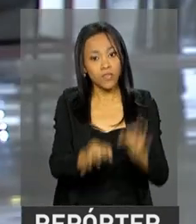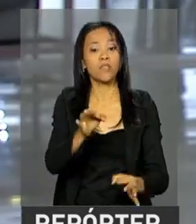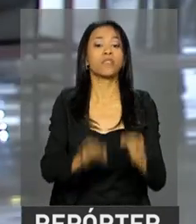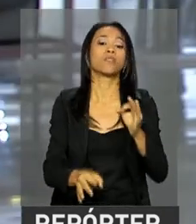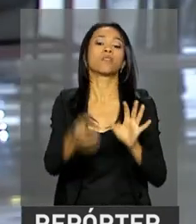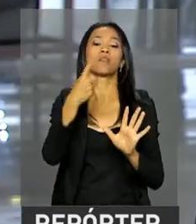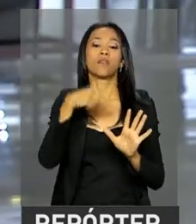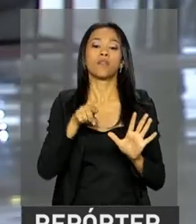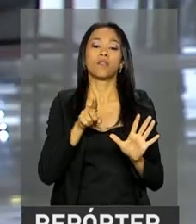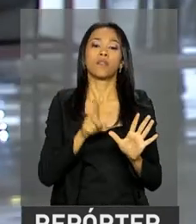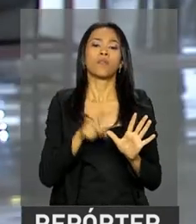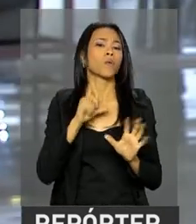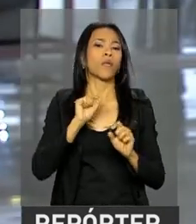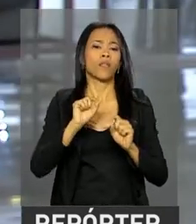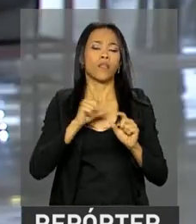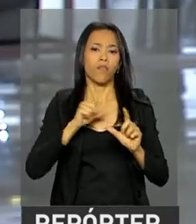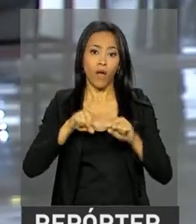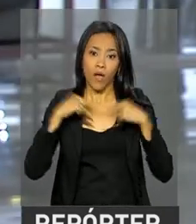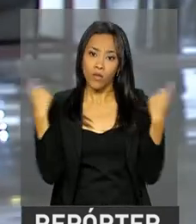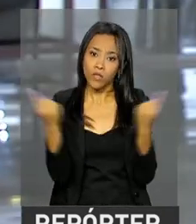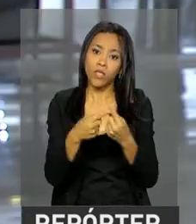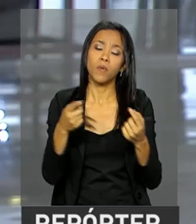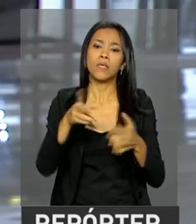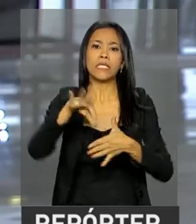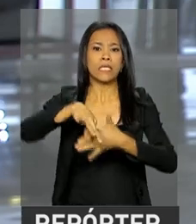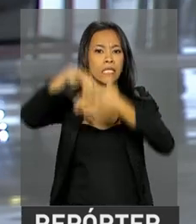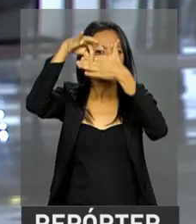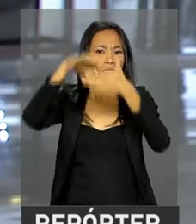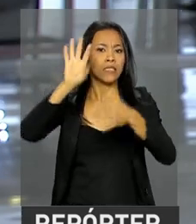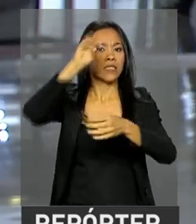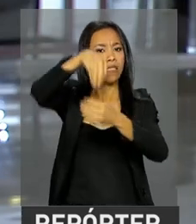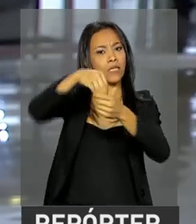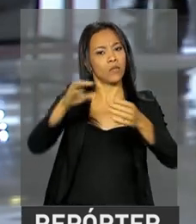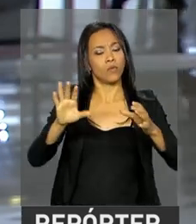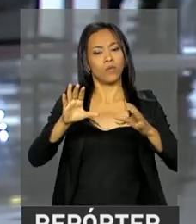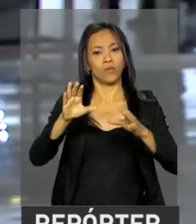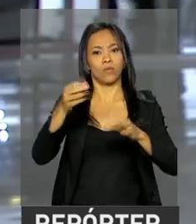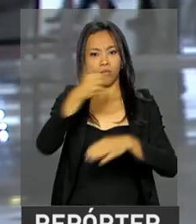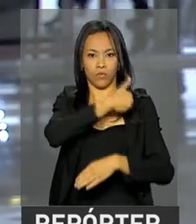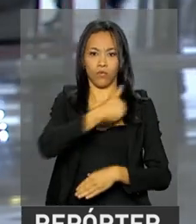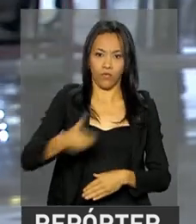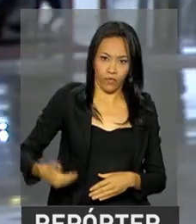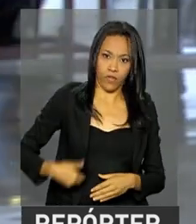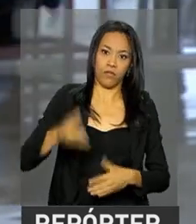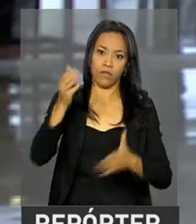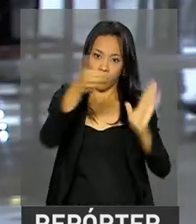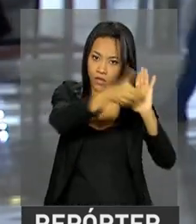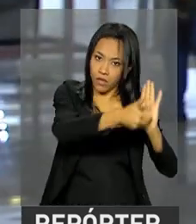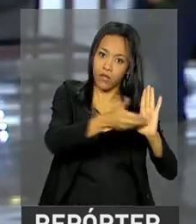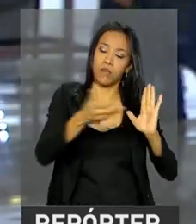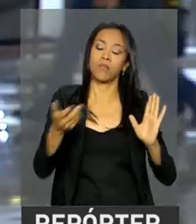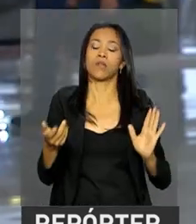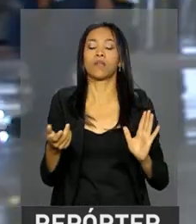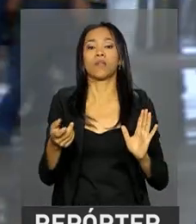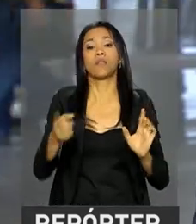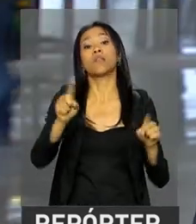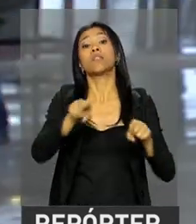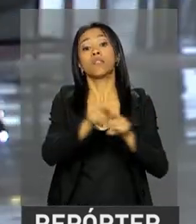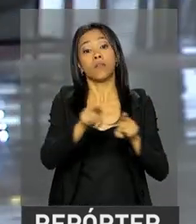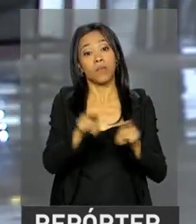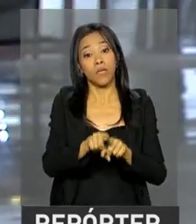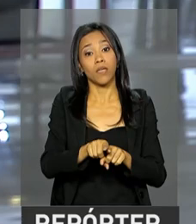eh em uma reunião além dos líderes eh do Governo na câmara dos deputados e também eh na no